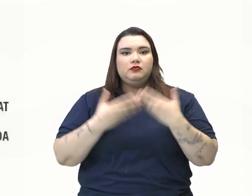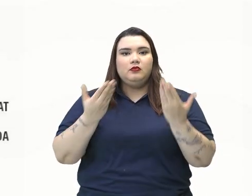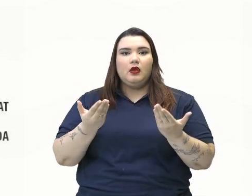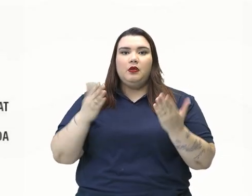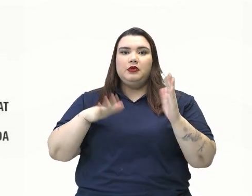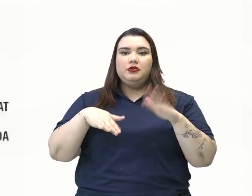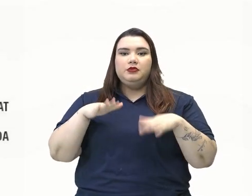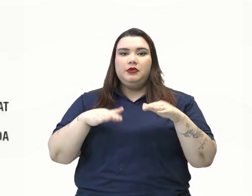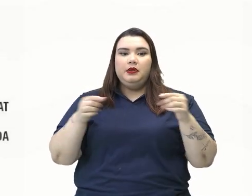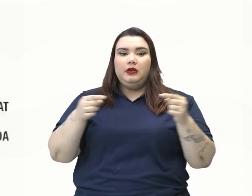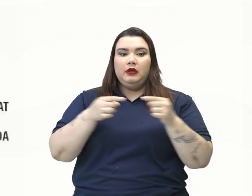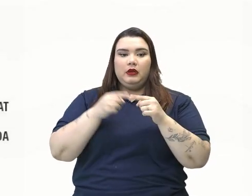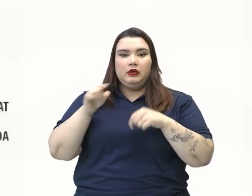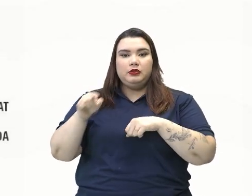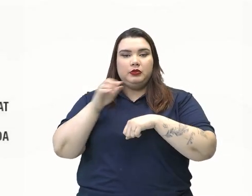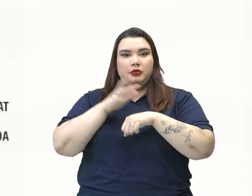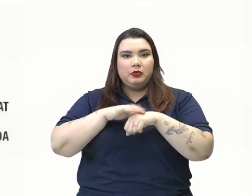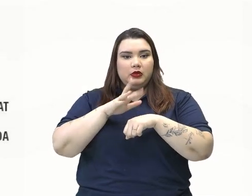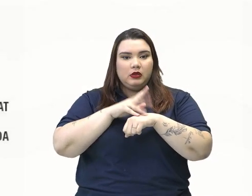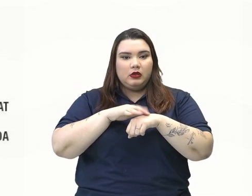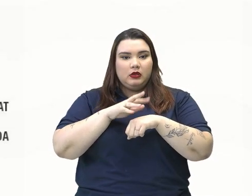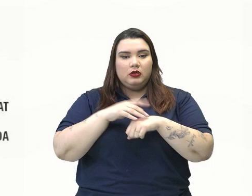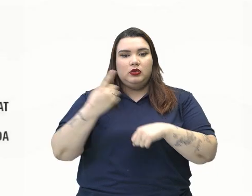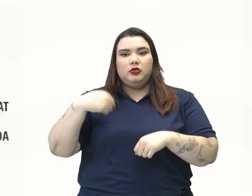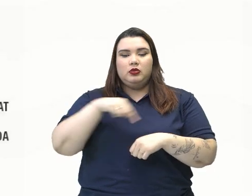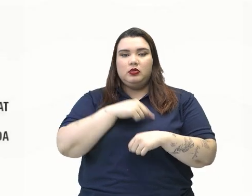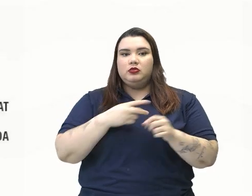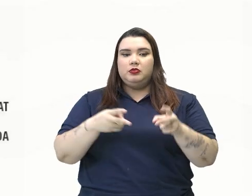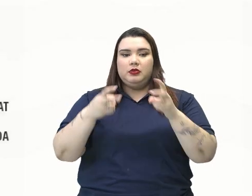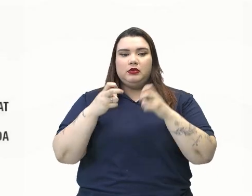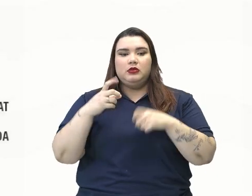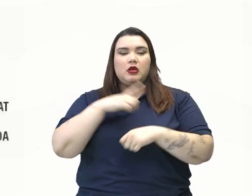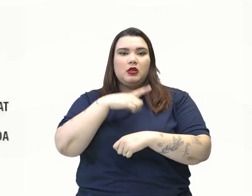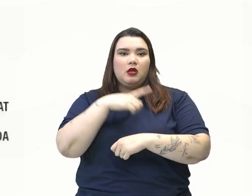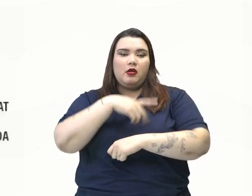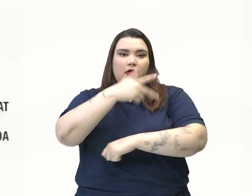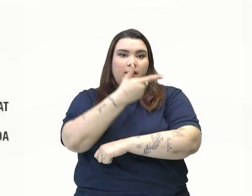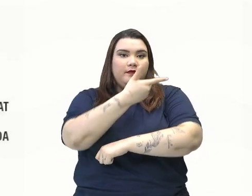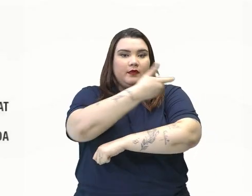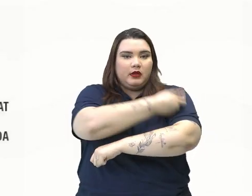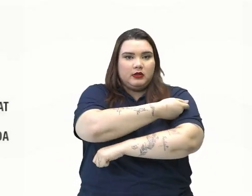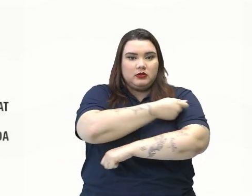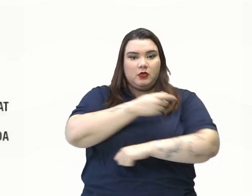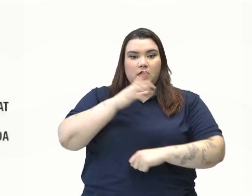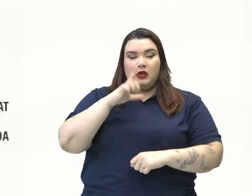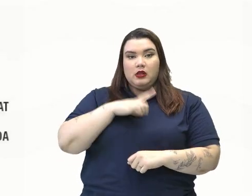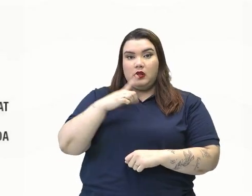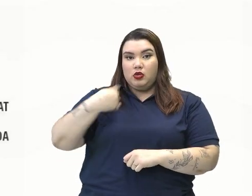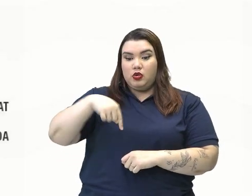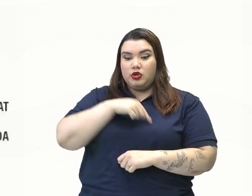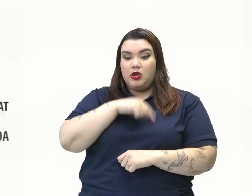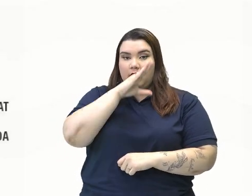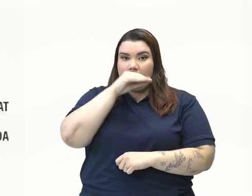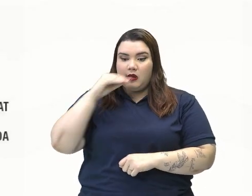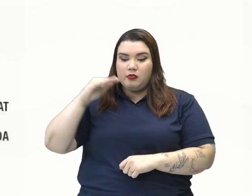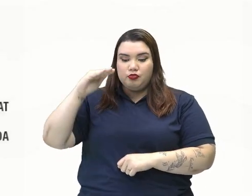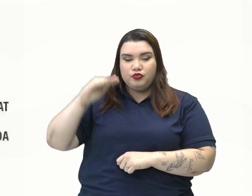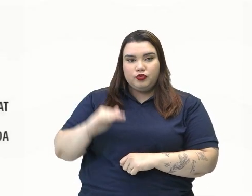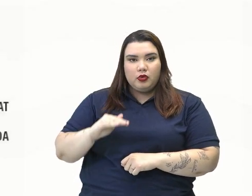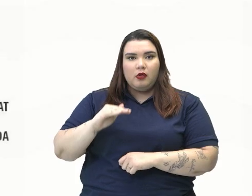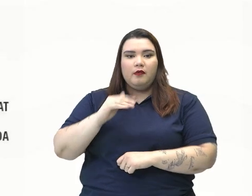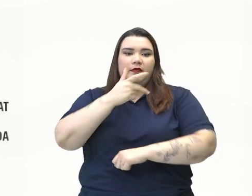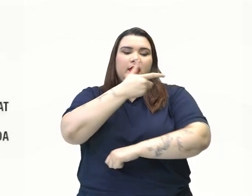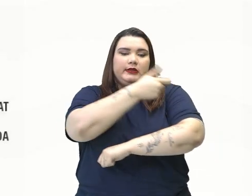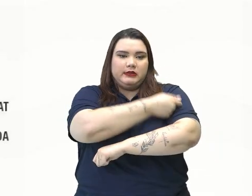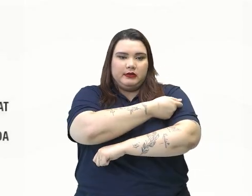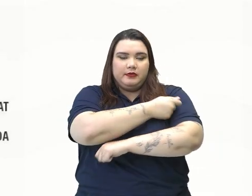para essas doenças, né, nós recebemos aí as vacinas quando ainda somos crianças. E essas vacinas fazem